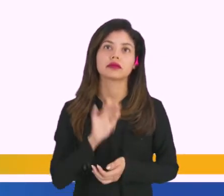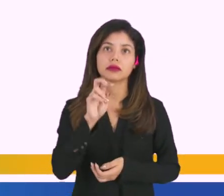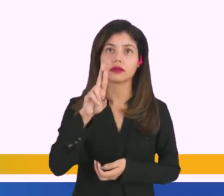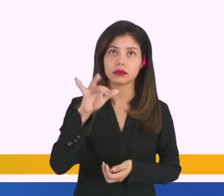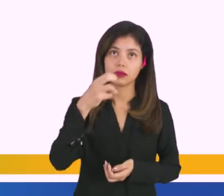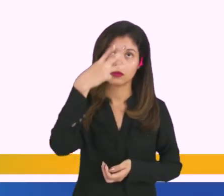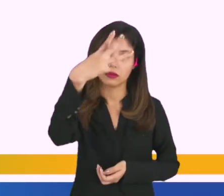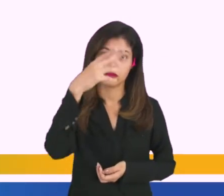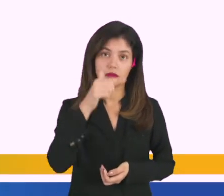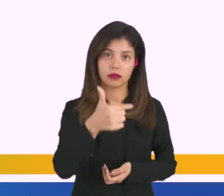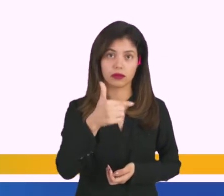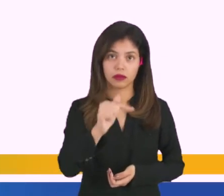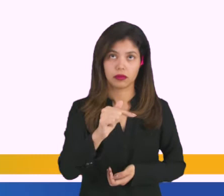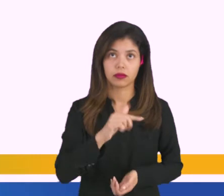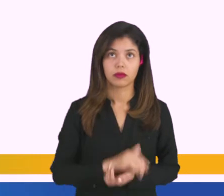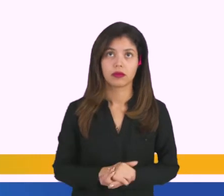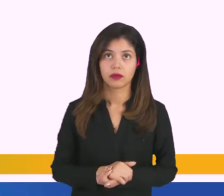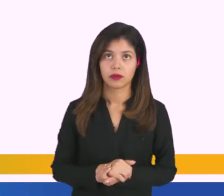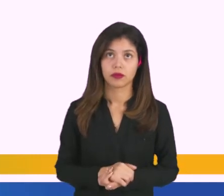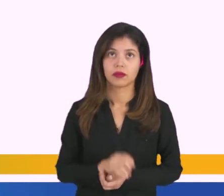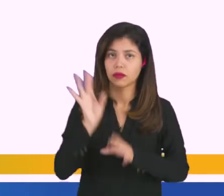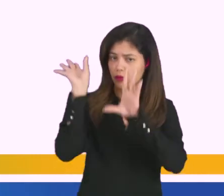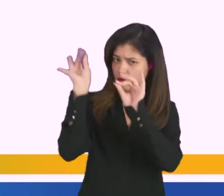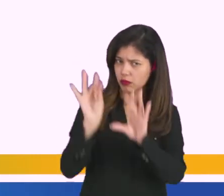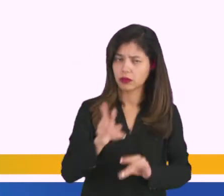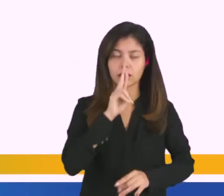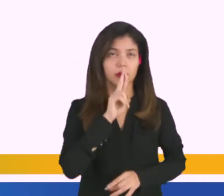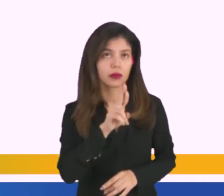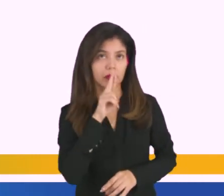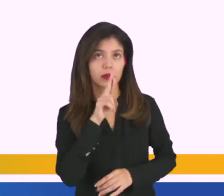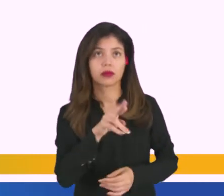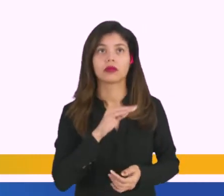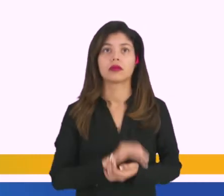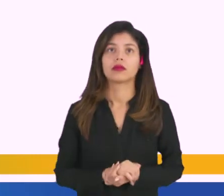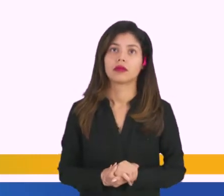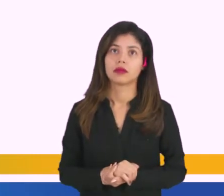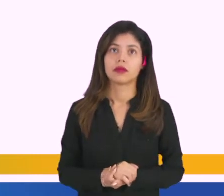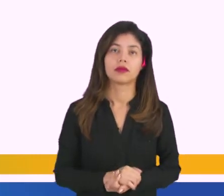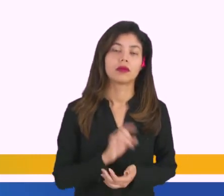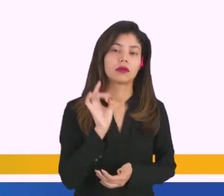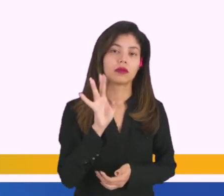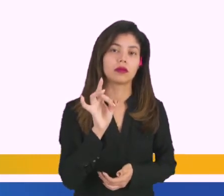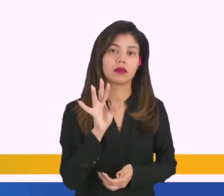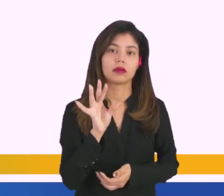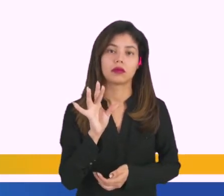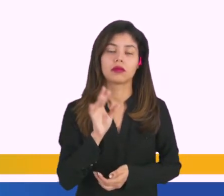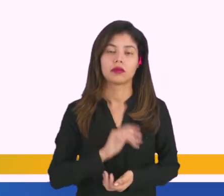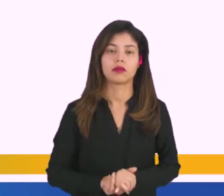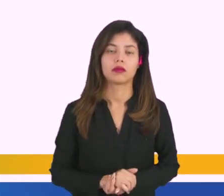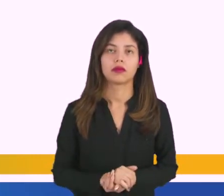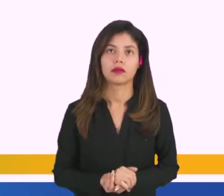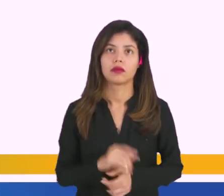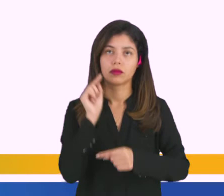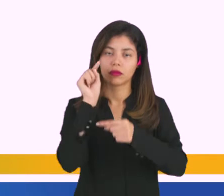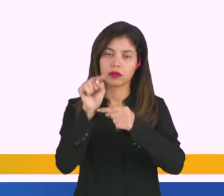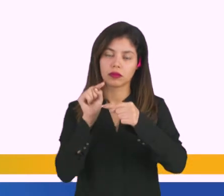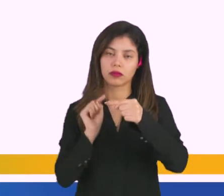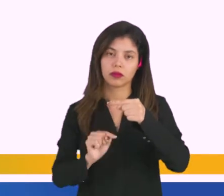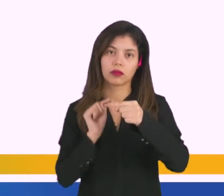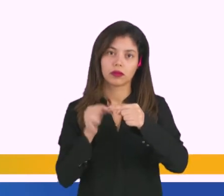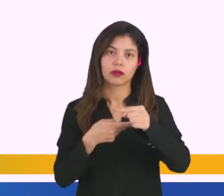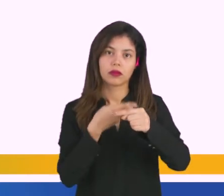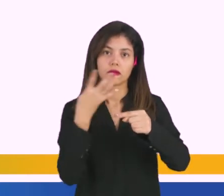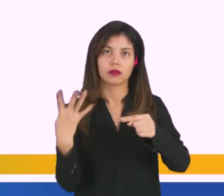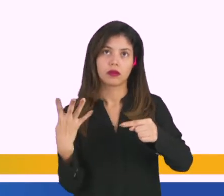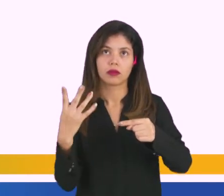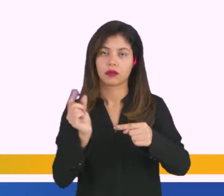o amoroso fez três gols então para calcular a coisa relativa dele basta que a gente Divida a